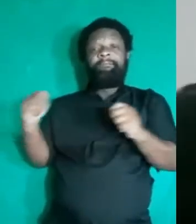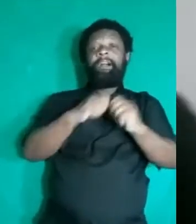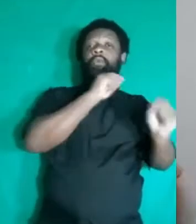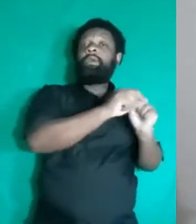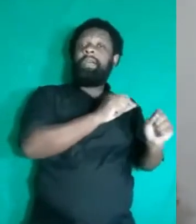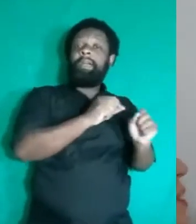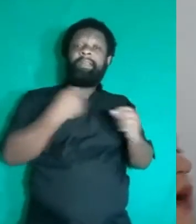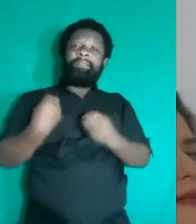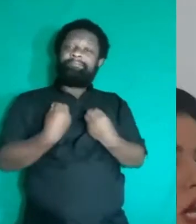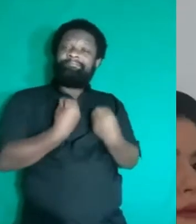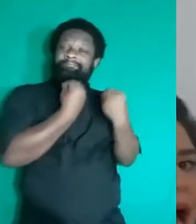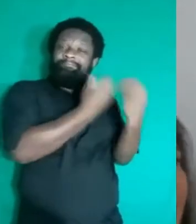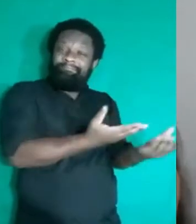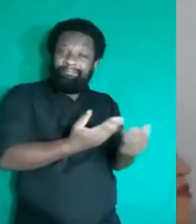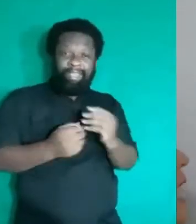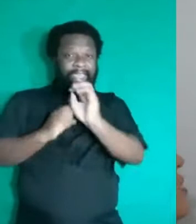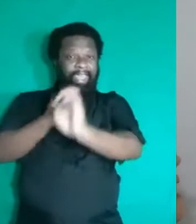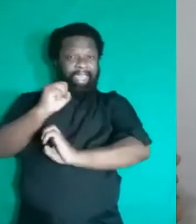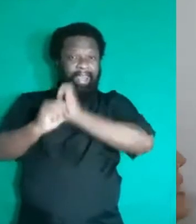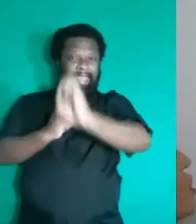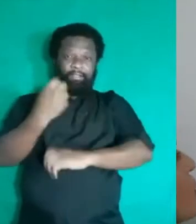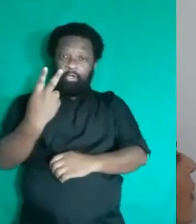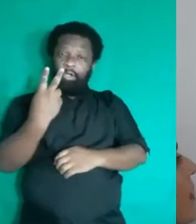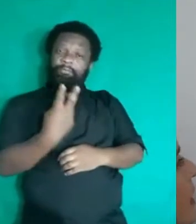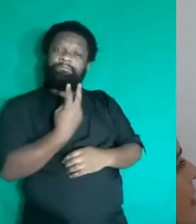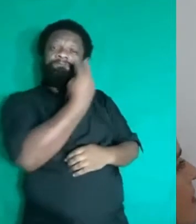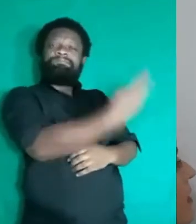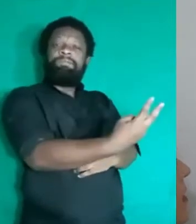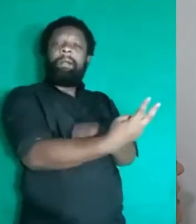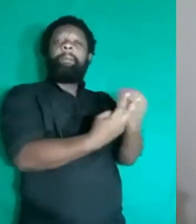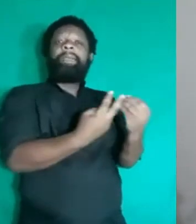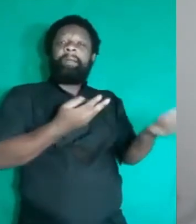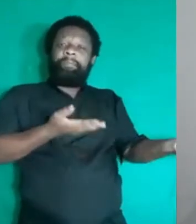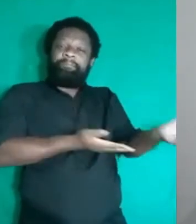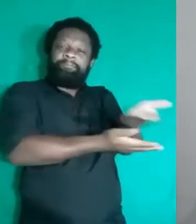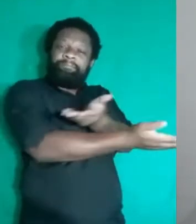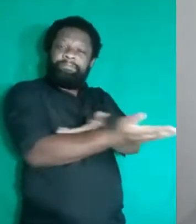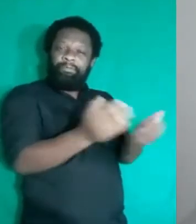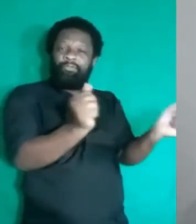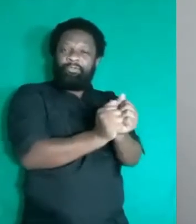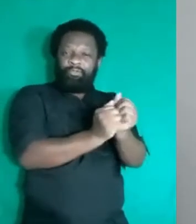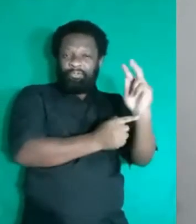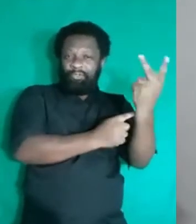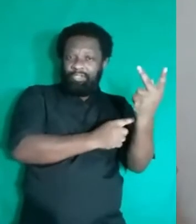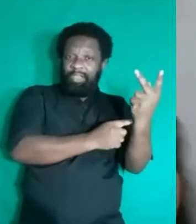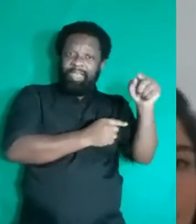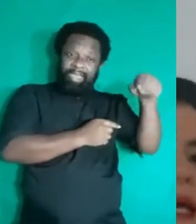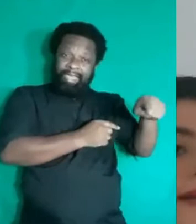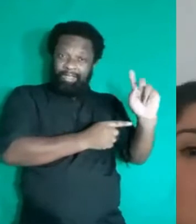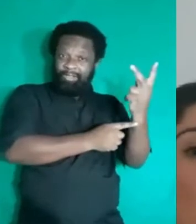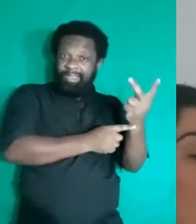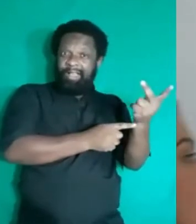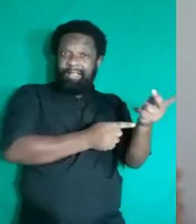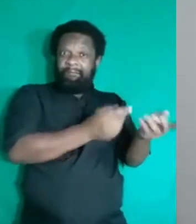que a água, o que o oxigênio da água faz? Ele disponibiliza esse par de elétrons para realizar